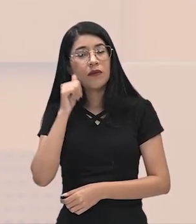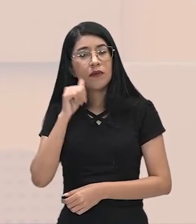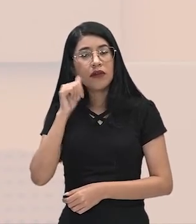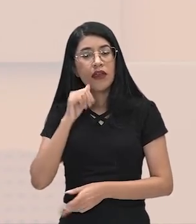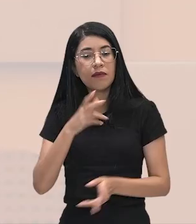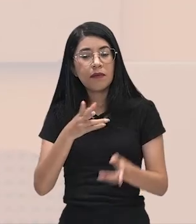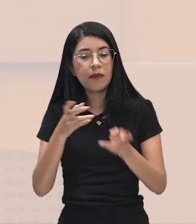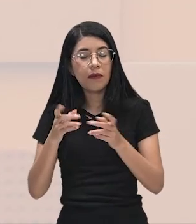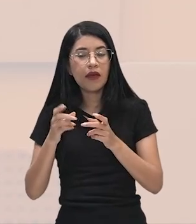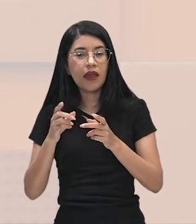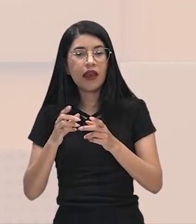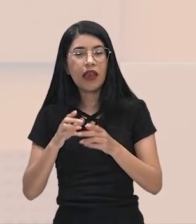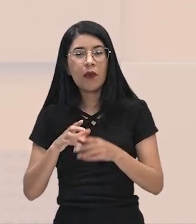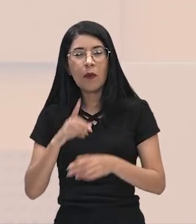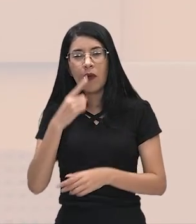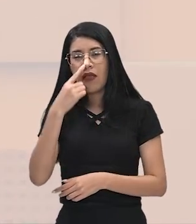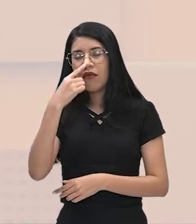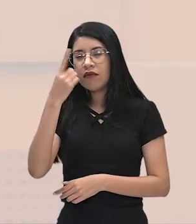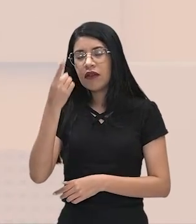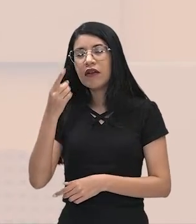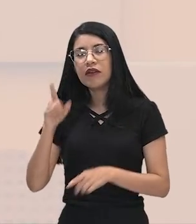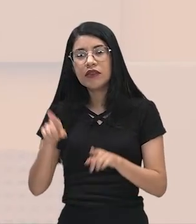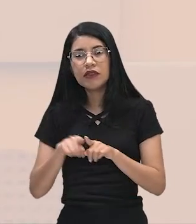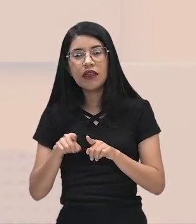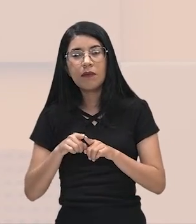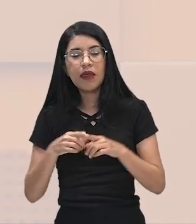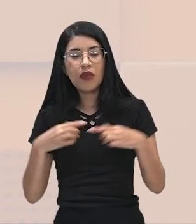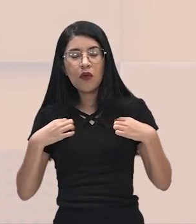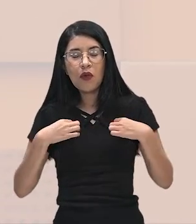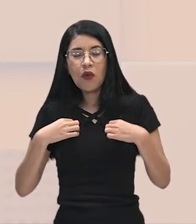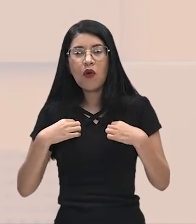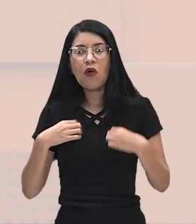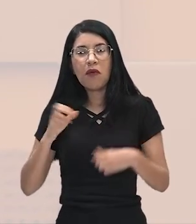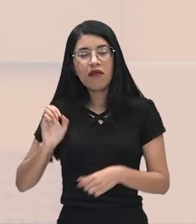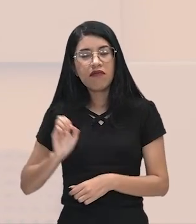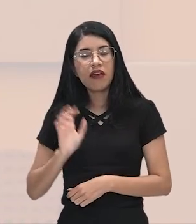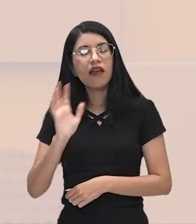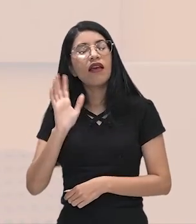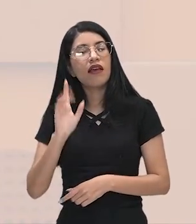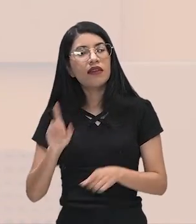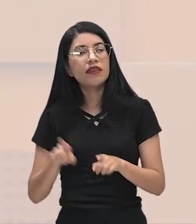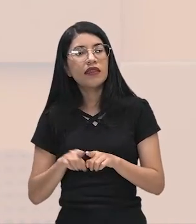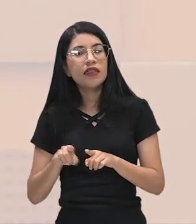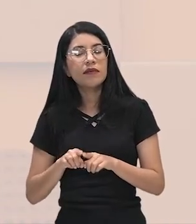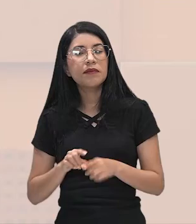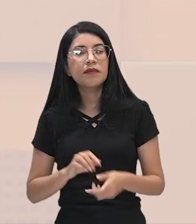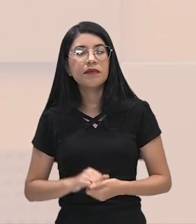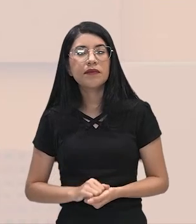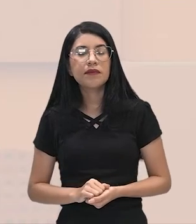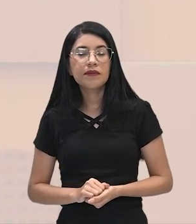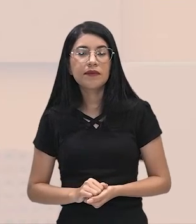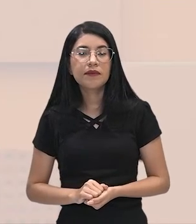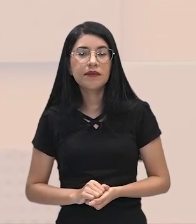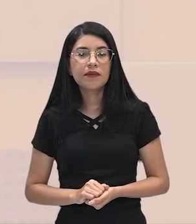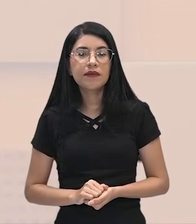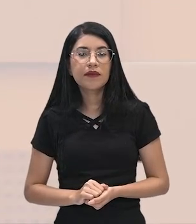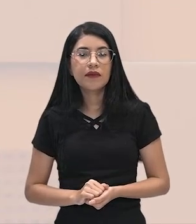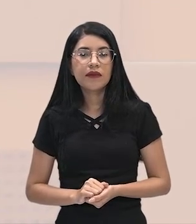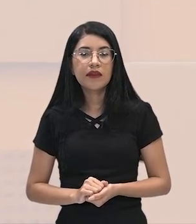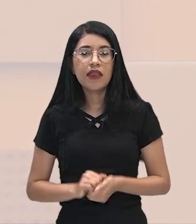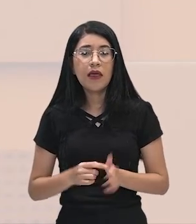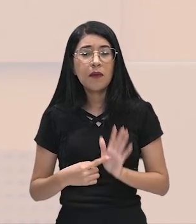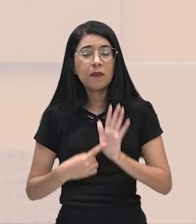como refinadas, frequentemente se vestiam com roupas caras e importadas, destacando sua